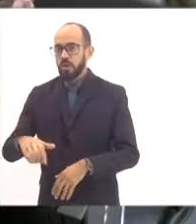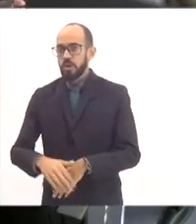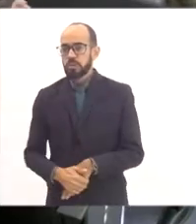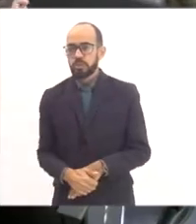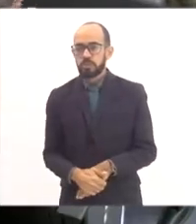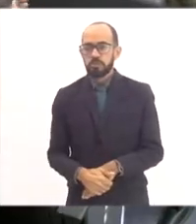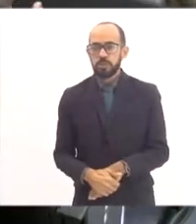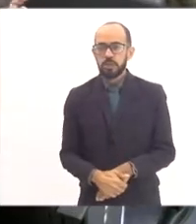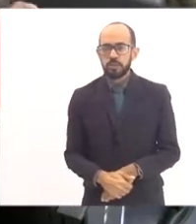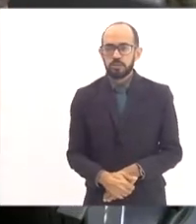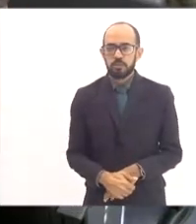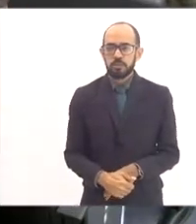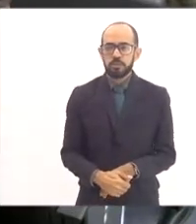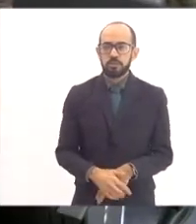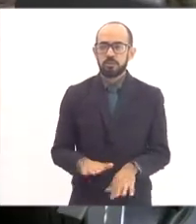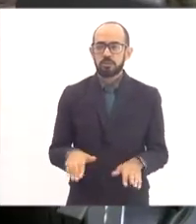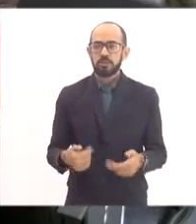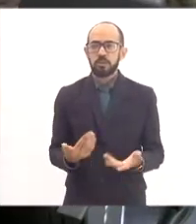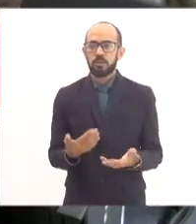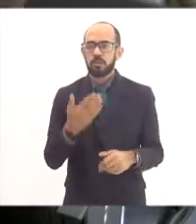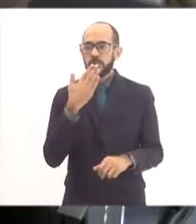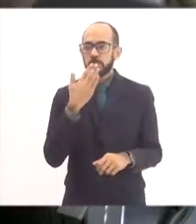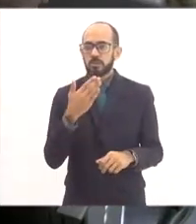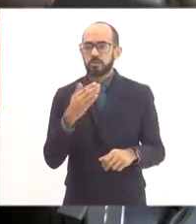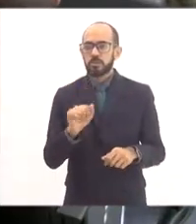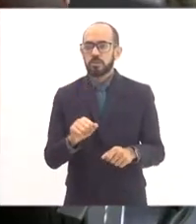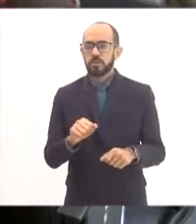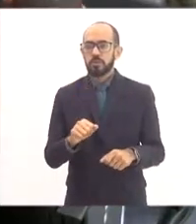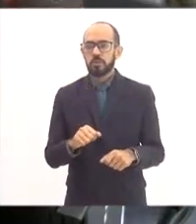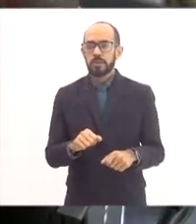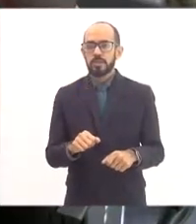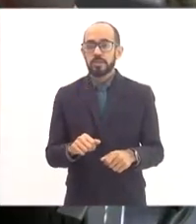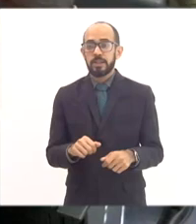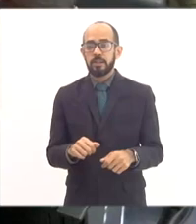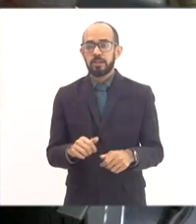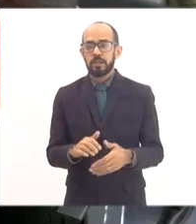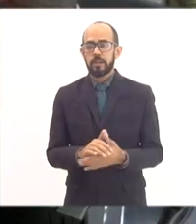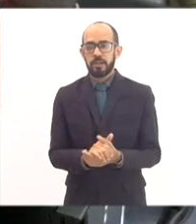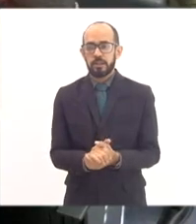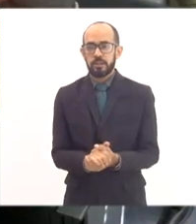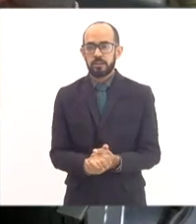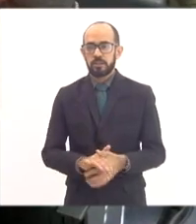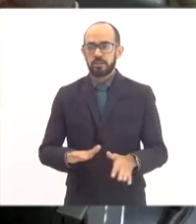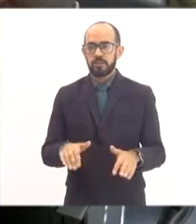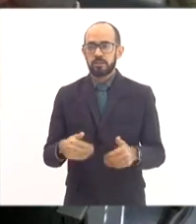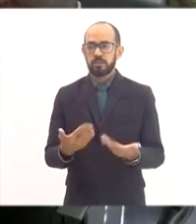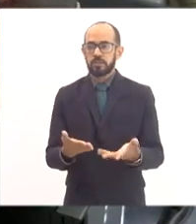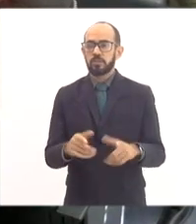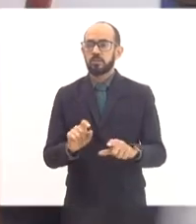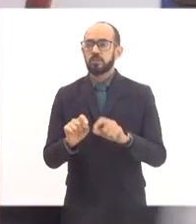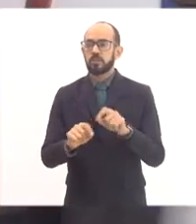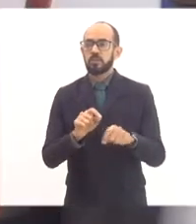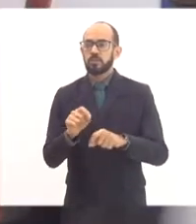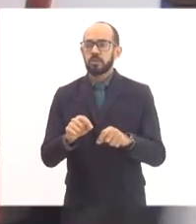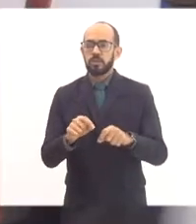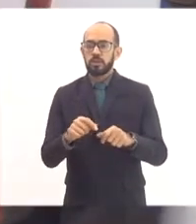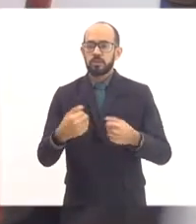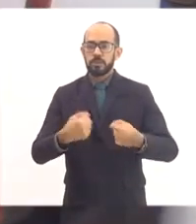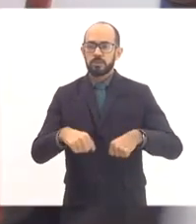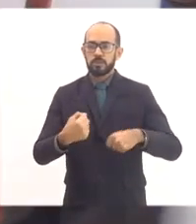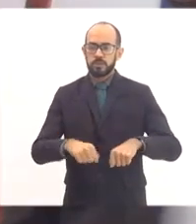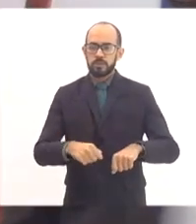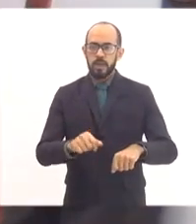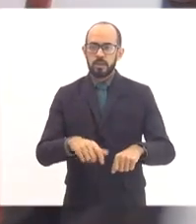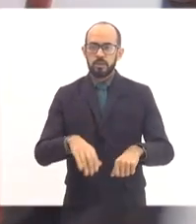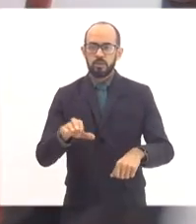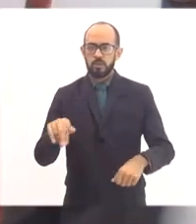também de muitas demandas que a gente tem recebido das carreiras de saúde, das promoções atrasadas. Eu sei que esse também é uma preocupação do coronel